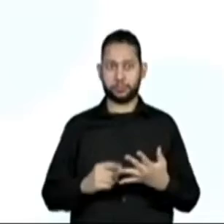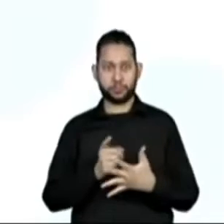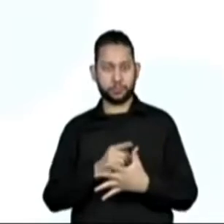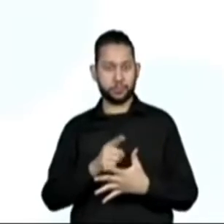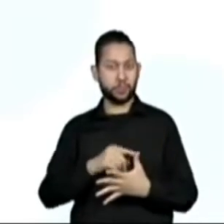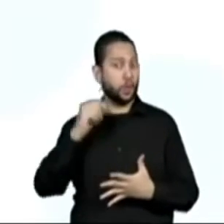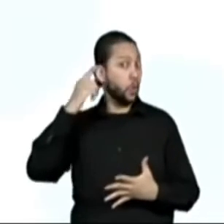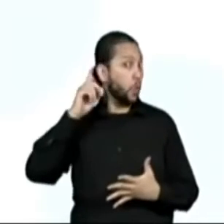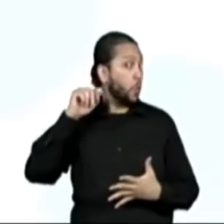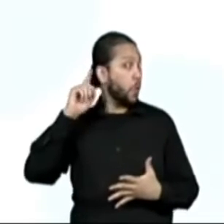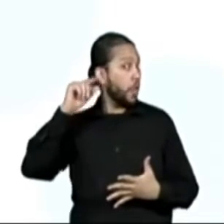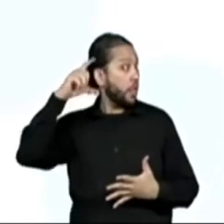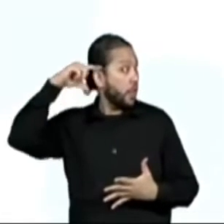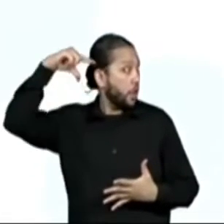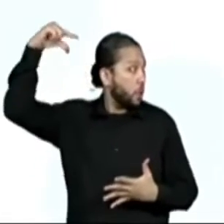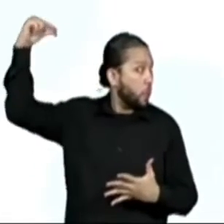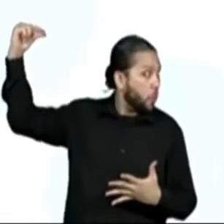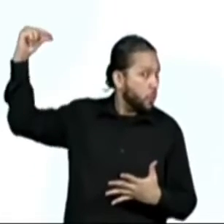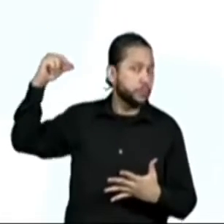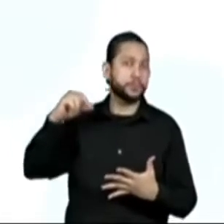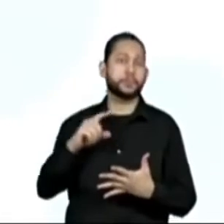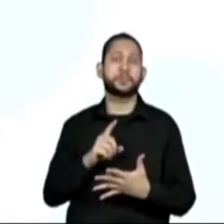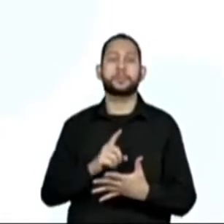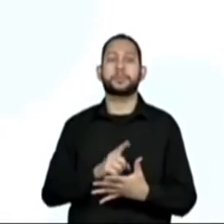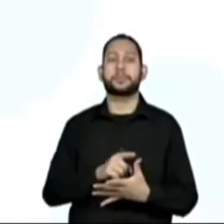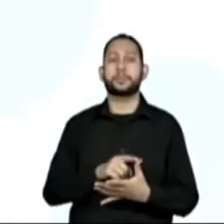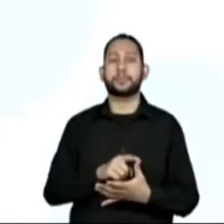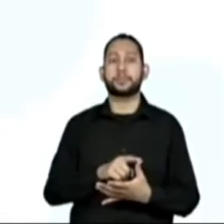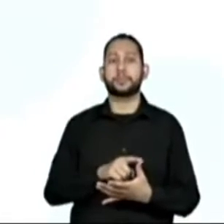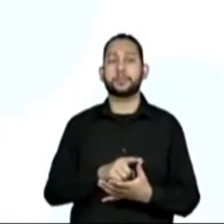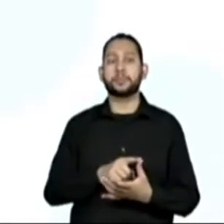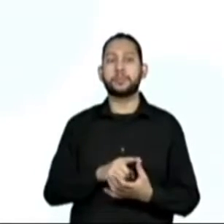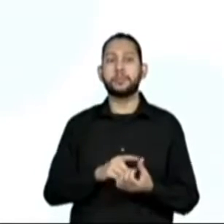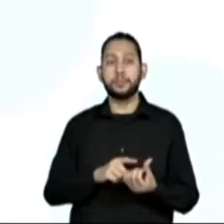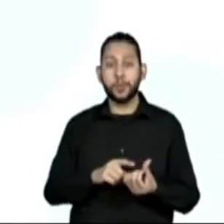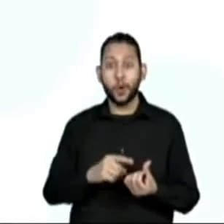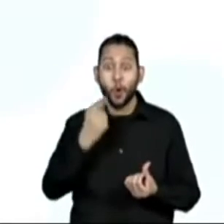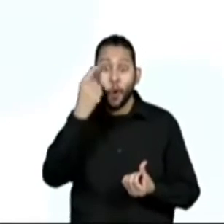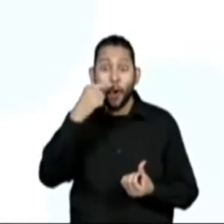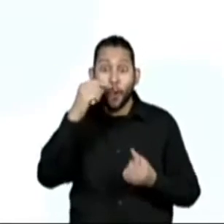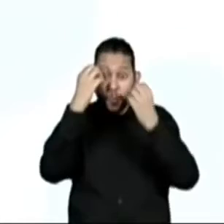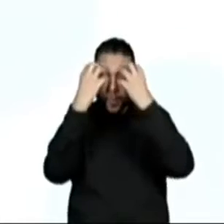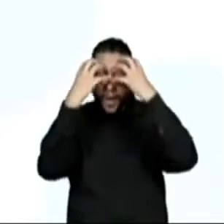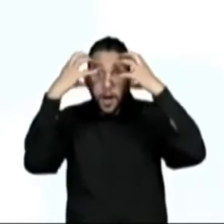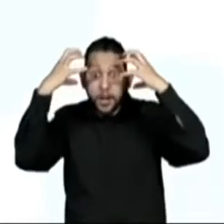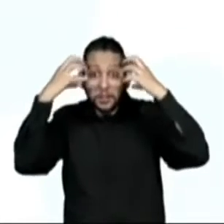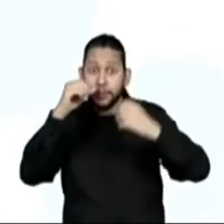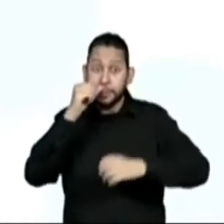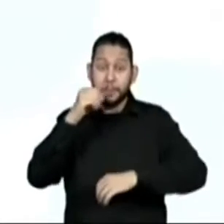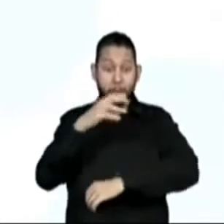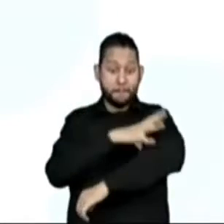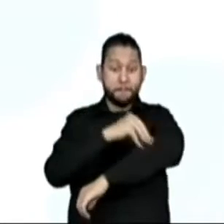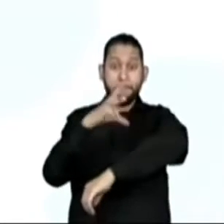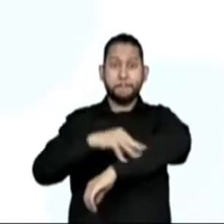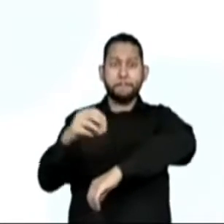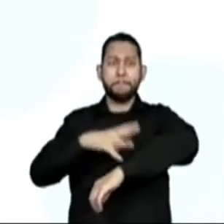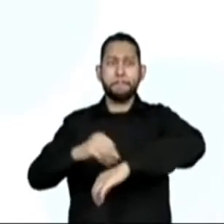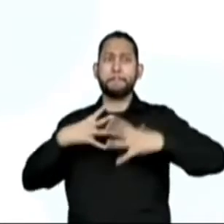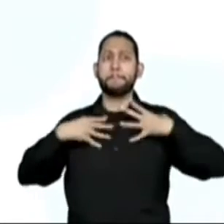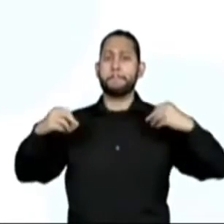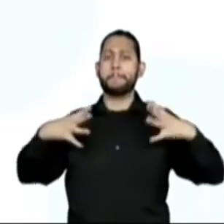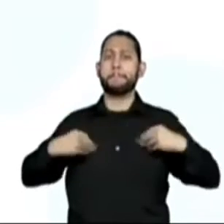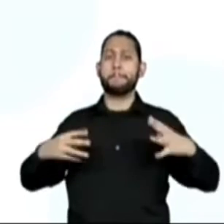Orelhas grandes, olhos grandes, boca grande, peludo.